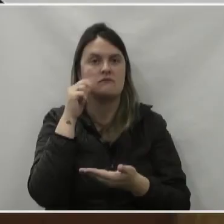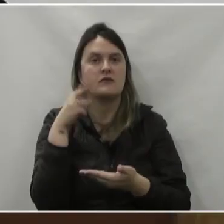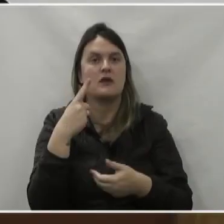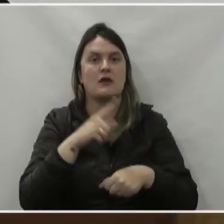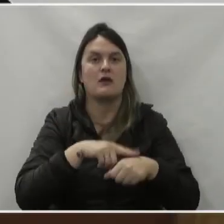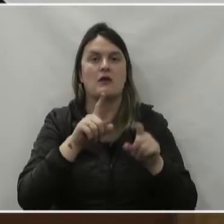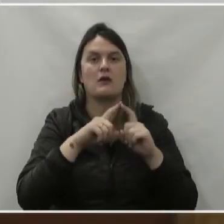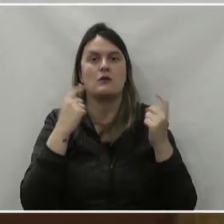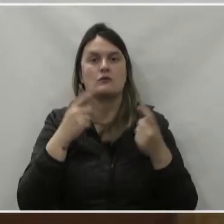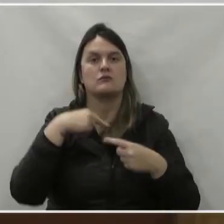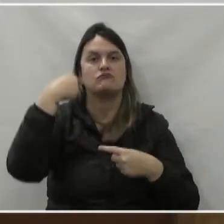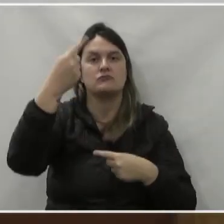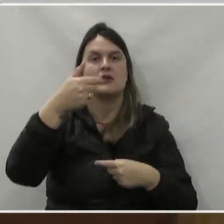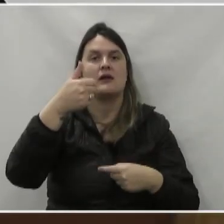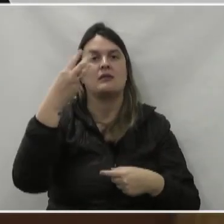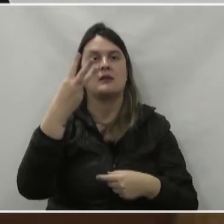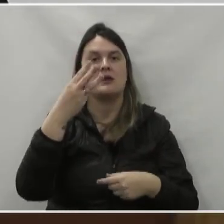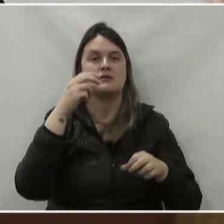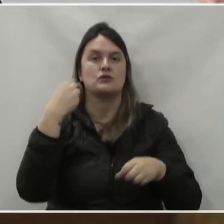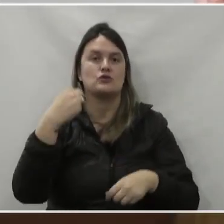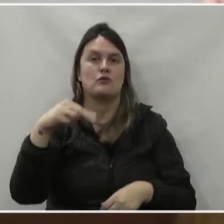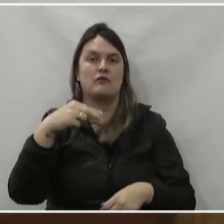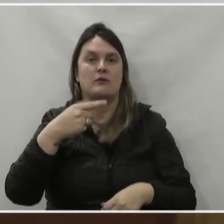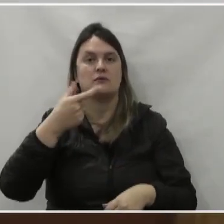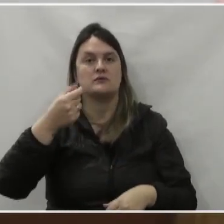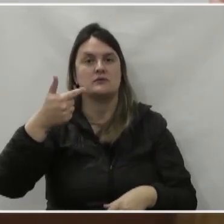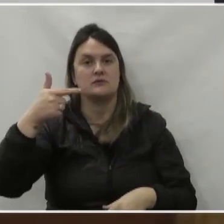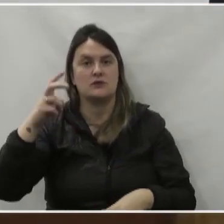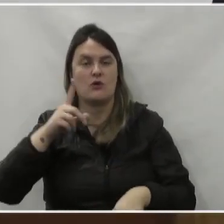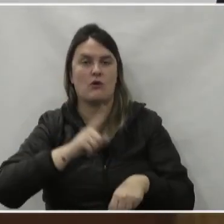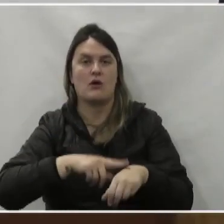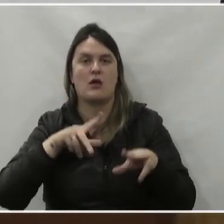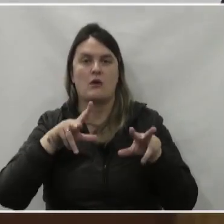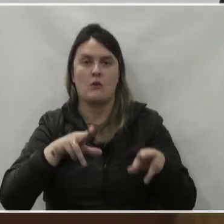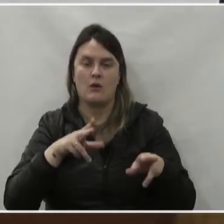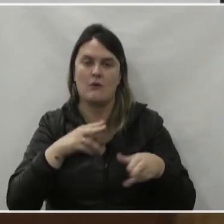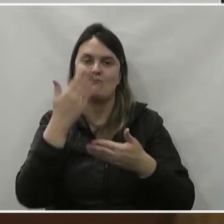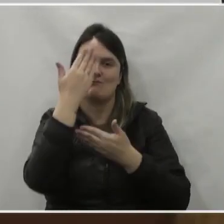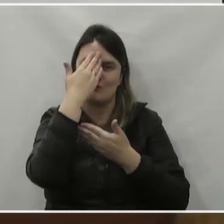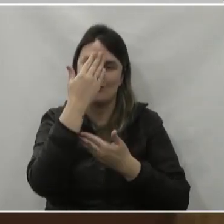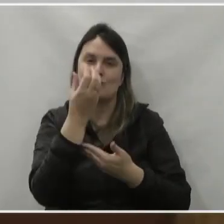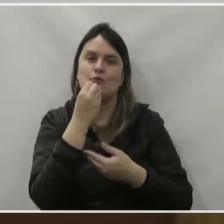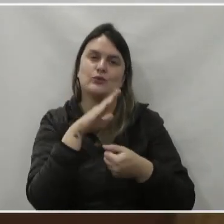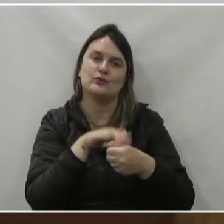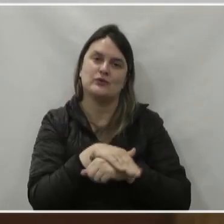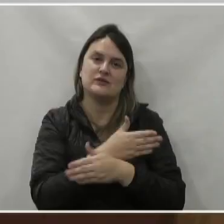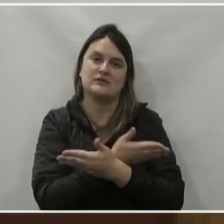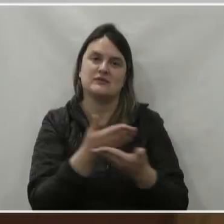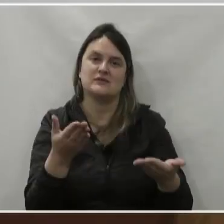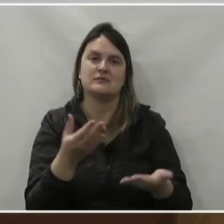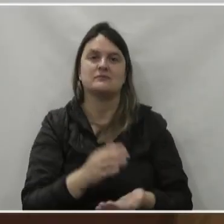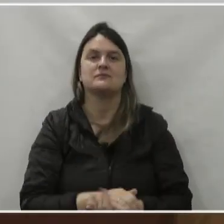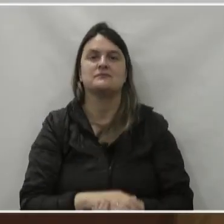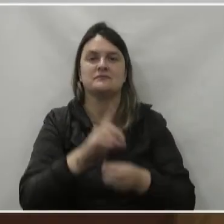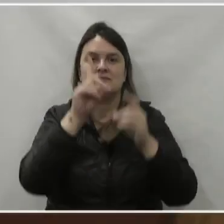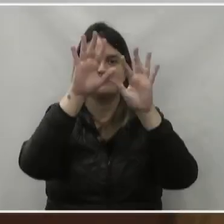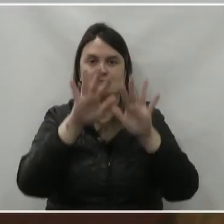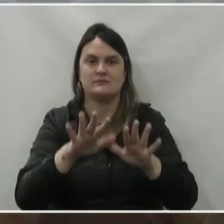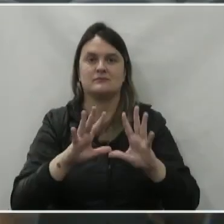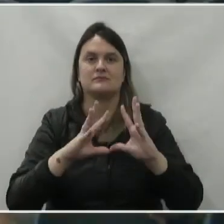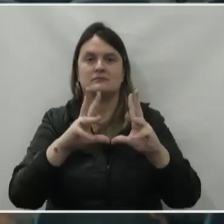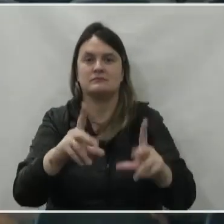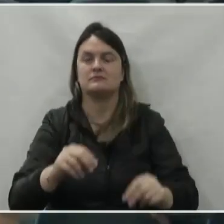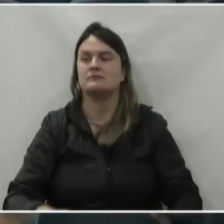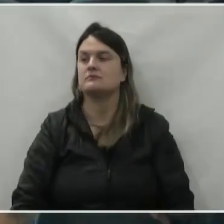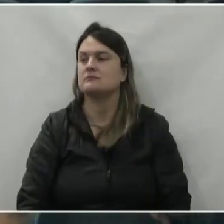próxima reunião ordinária será no dia 3 de novembro de 2025, no horário regimental. Muito obrigado, uma boa noite e uma boa semana. Deus abençoe a todos.